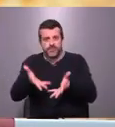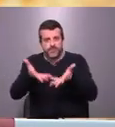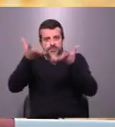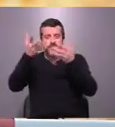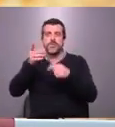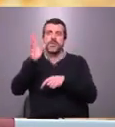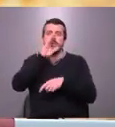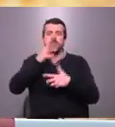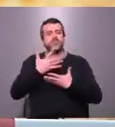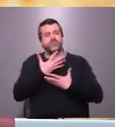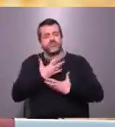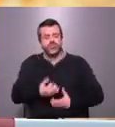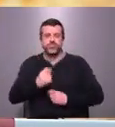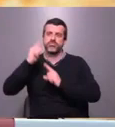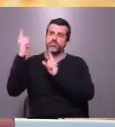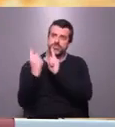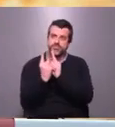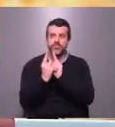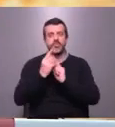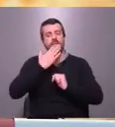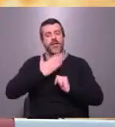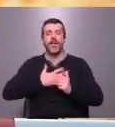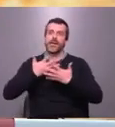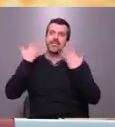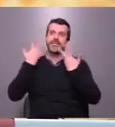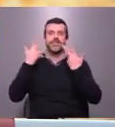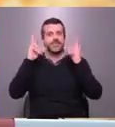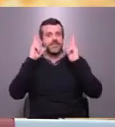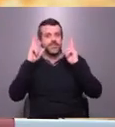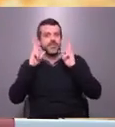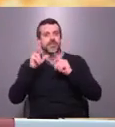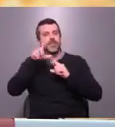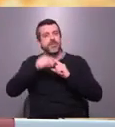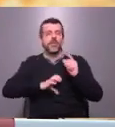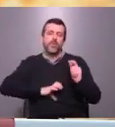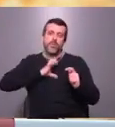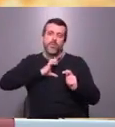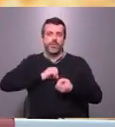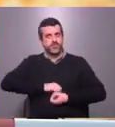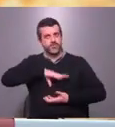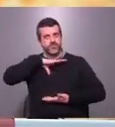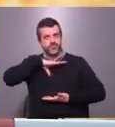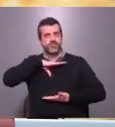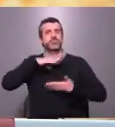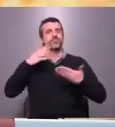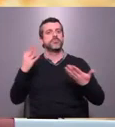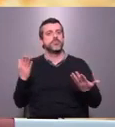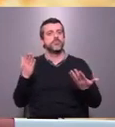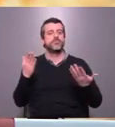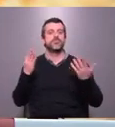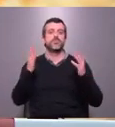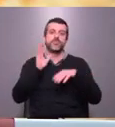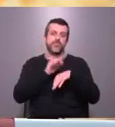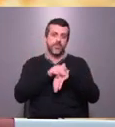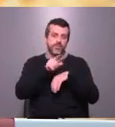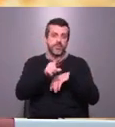nos momentos de desânimo para animar a nossa esperança e para despertar em nós a confiança. Este é o